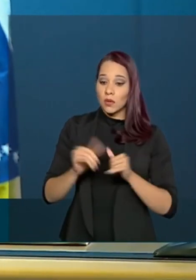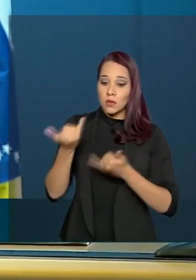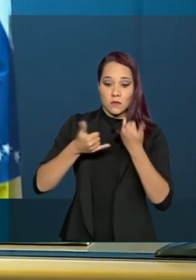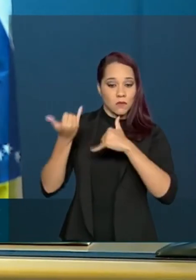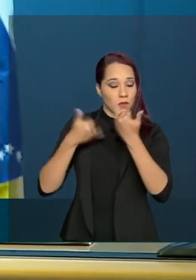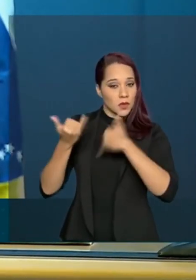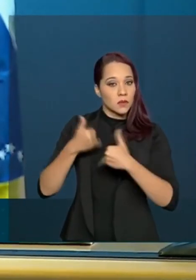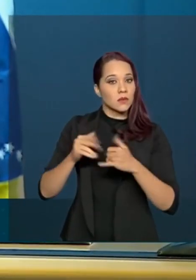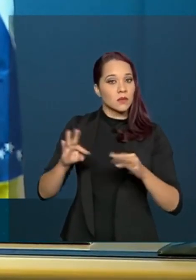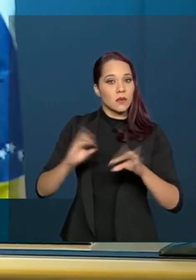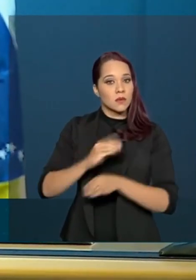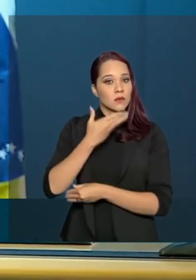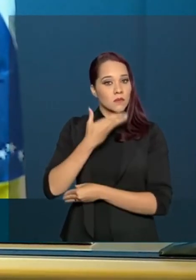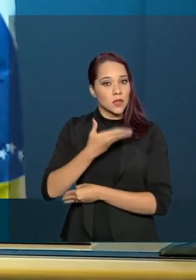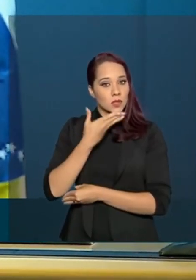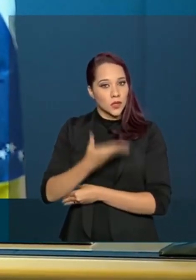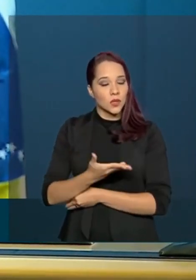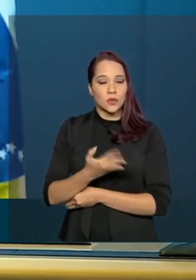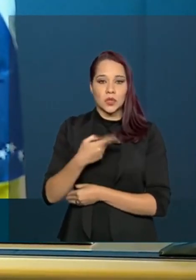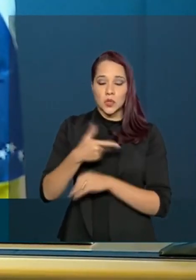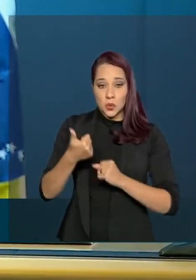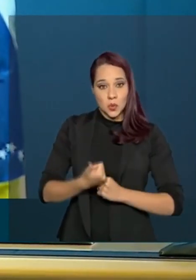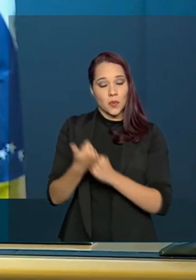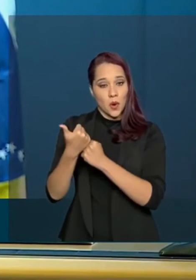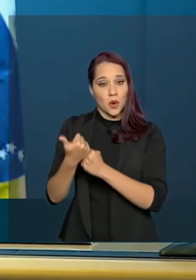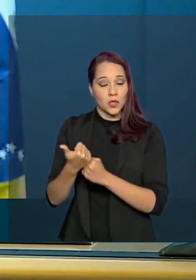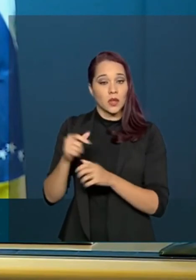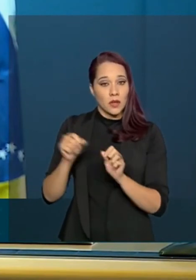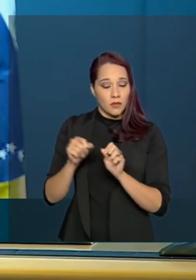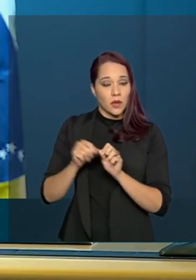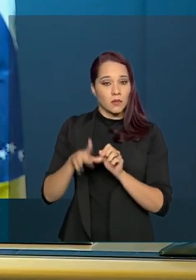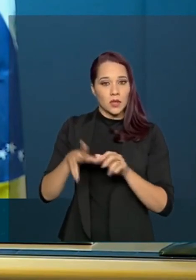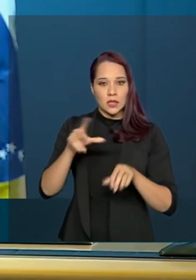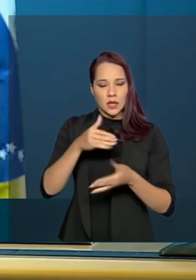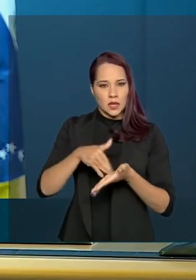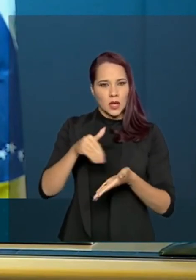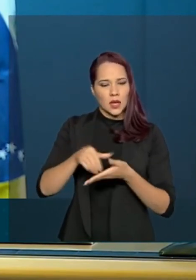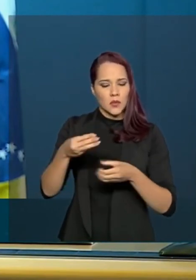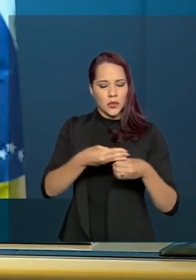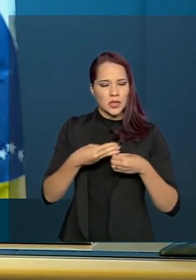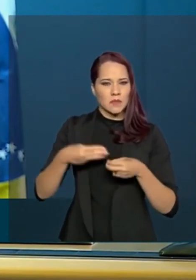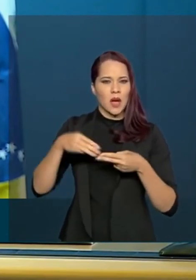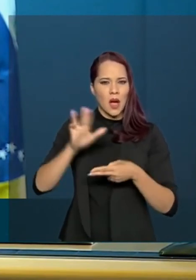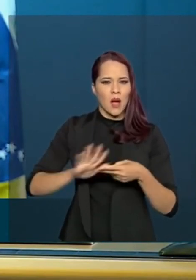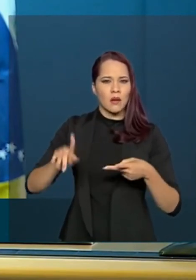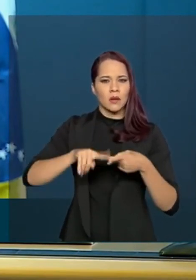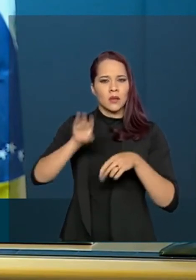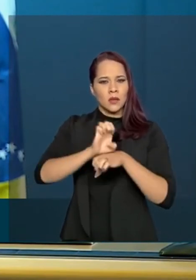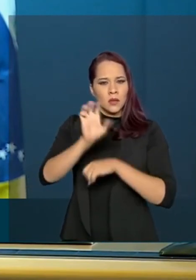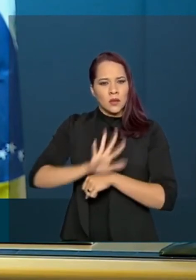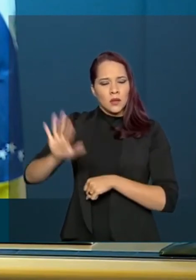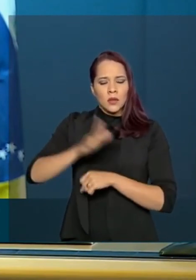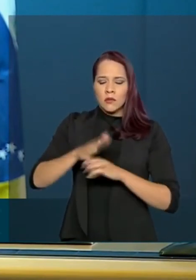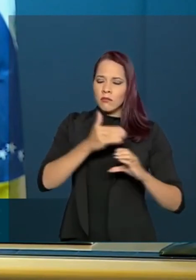as solicitações de suporte feitas pelas secretarias municipais, estaduais, elas são encaminhadas para o